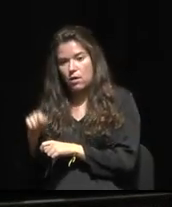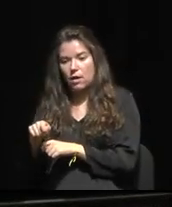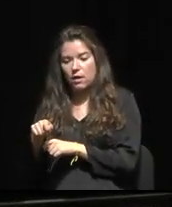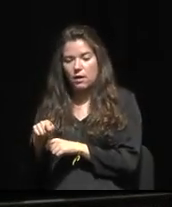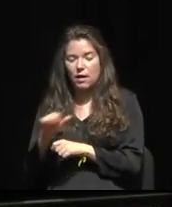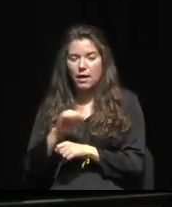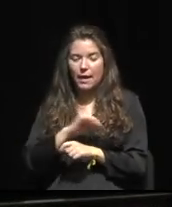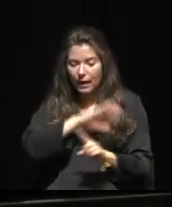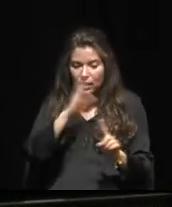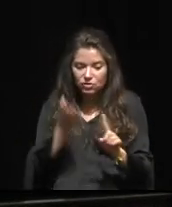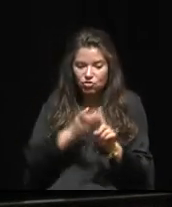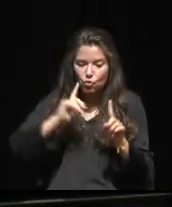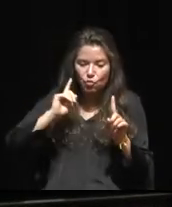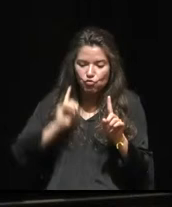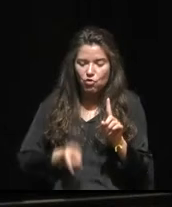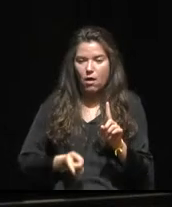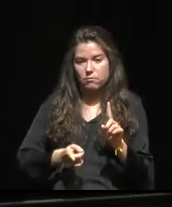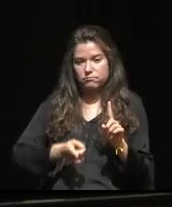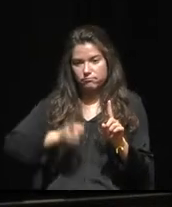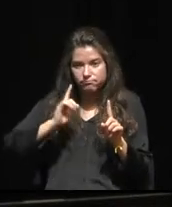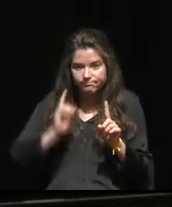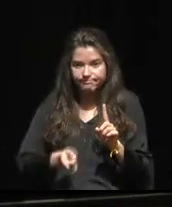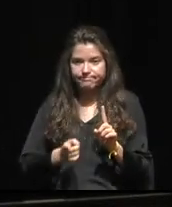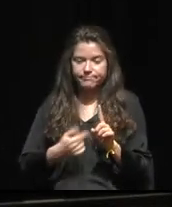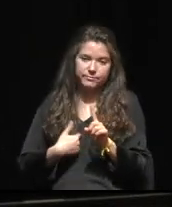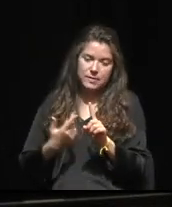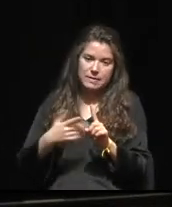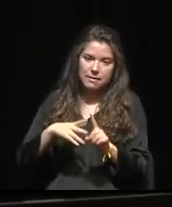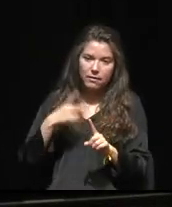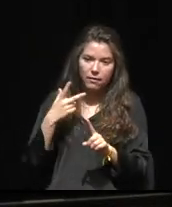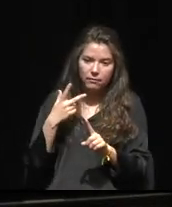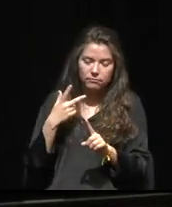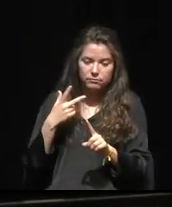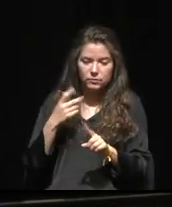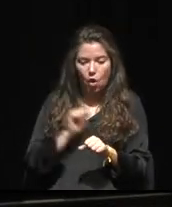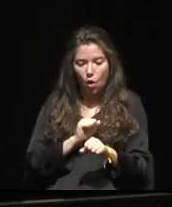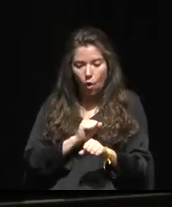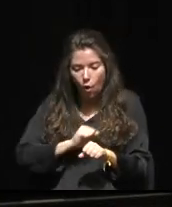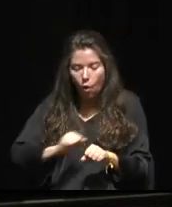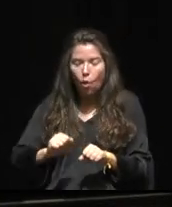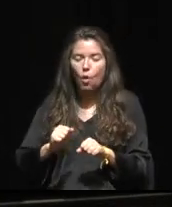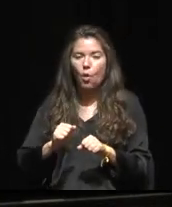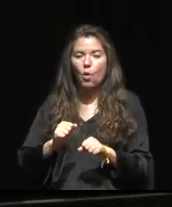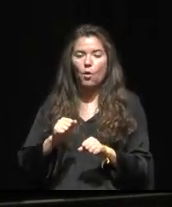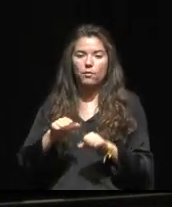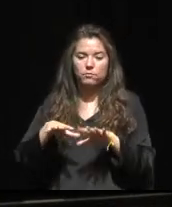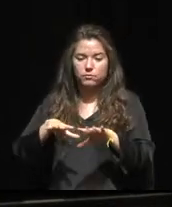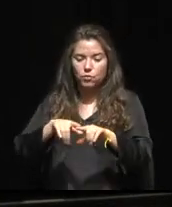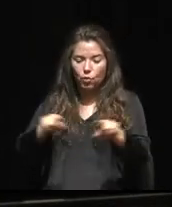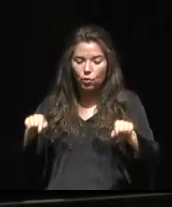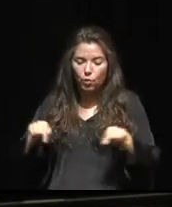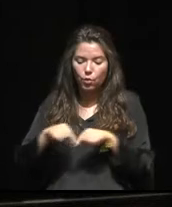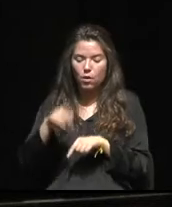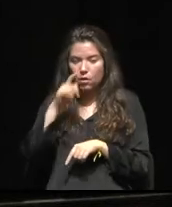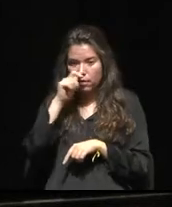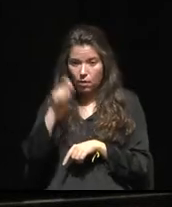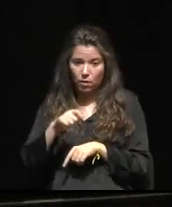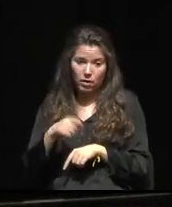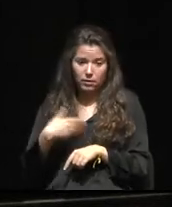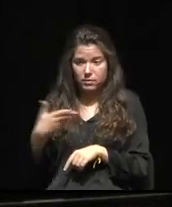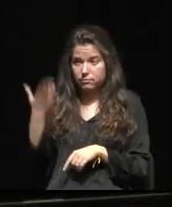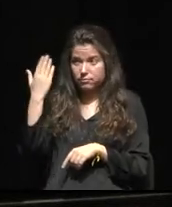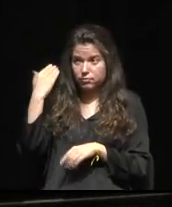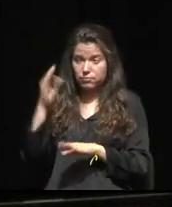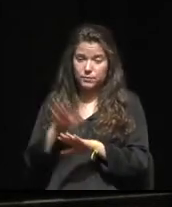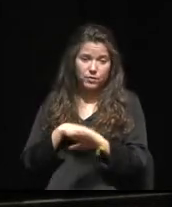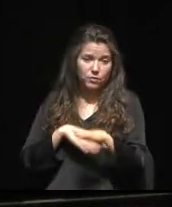é condenar já agora já esta violação do território soberano da Ucrânia uma vez que não o Fizeram no passado e presumo que